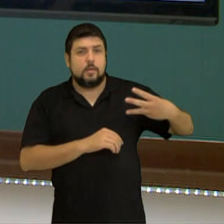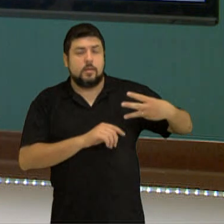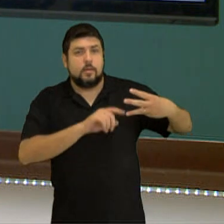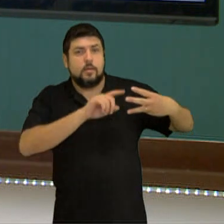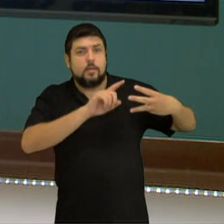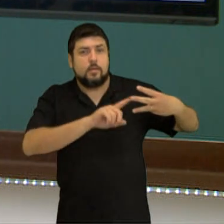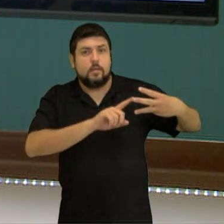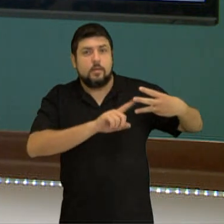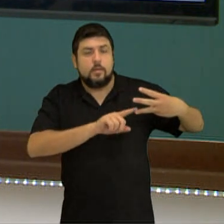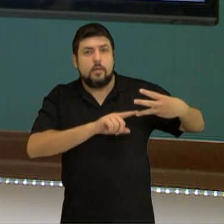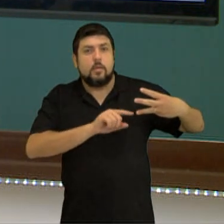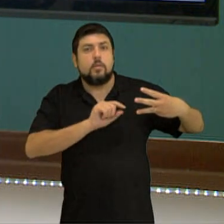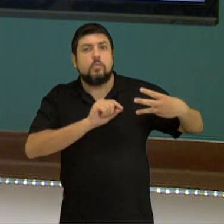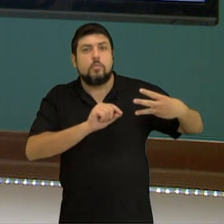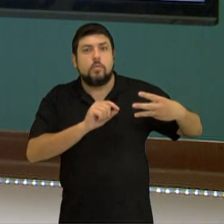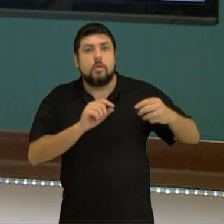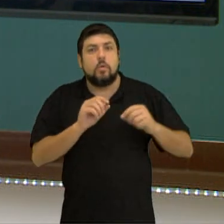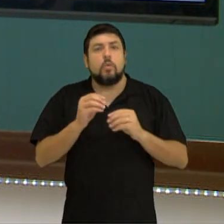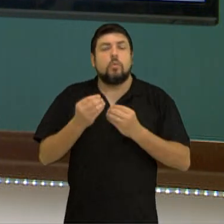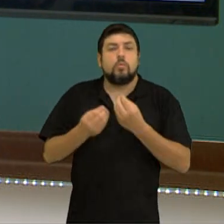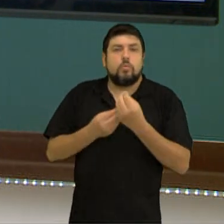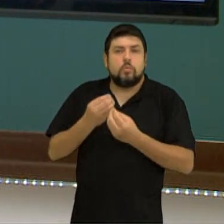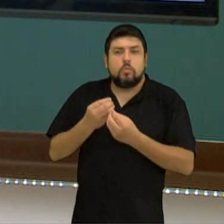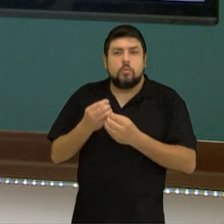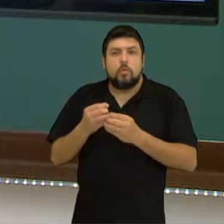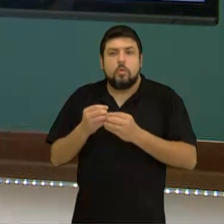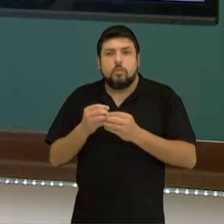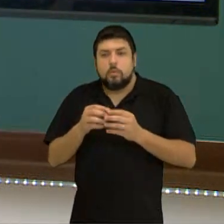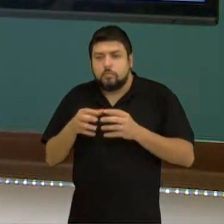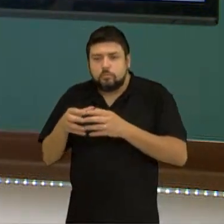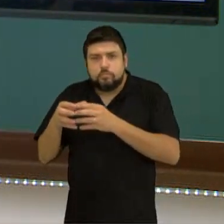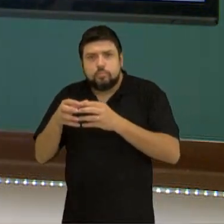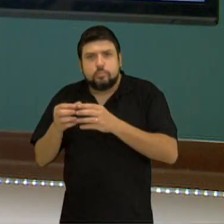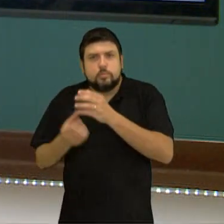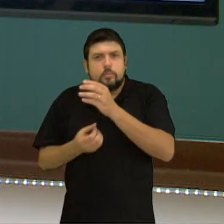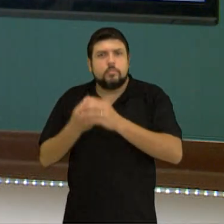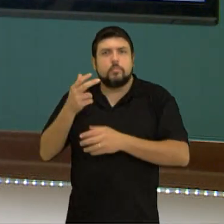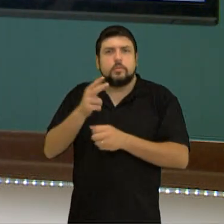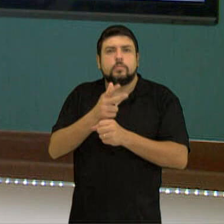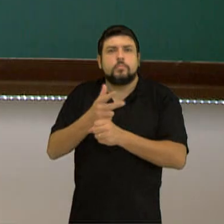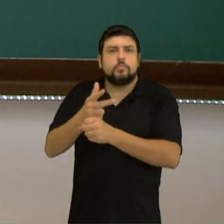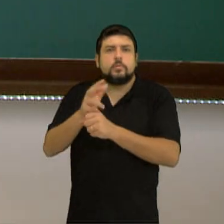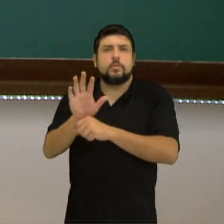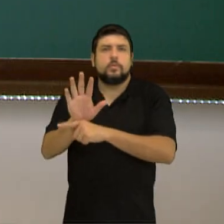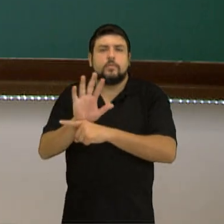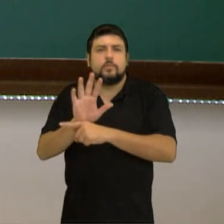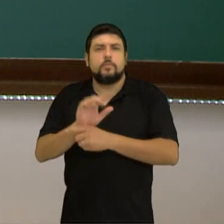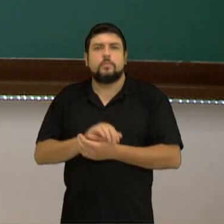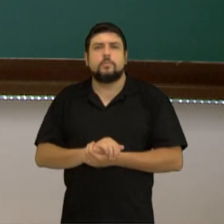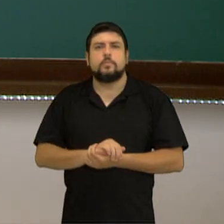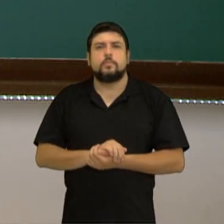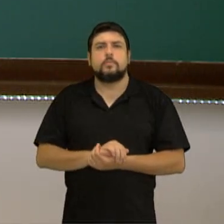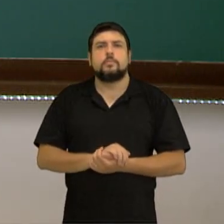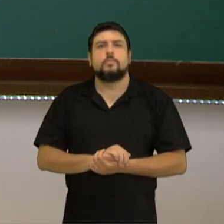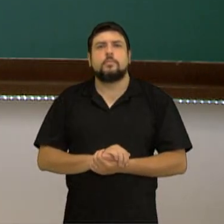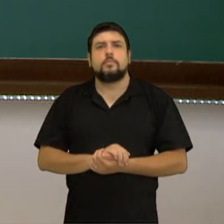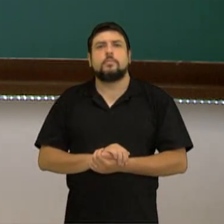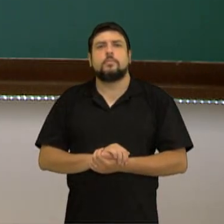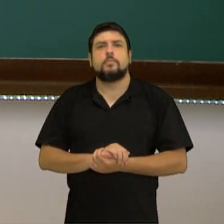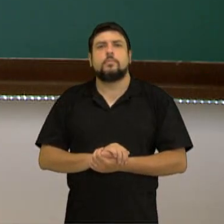O carry out e o turn something into. Então, essa é uma dica muito importante. Seja lá qual foi o vocabulário que esteja